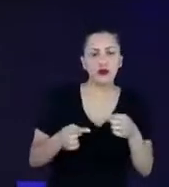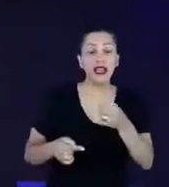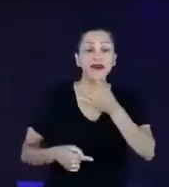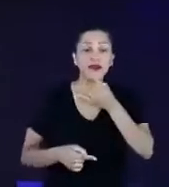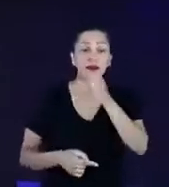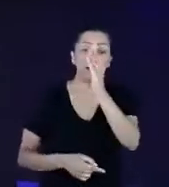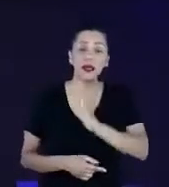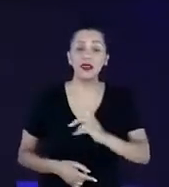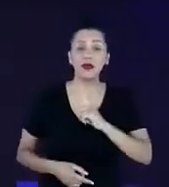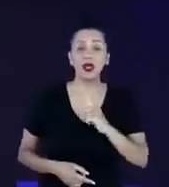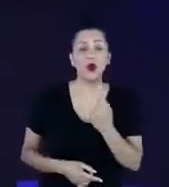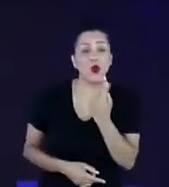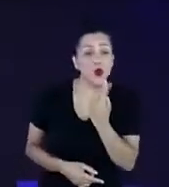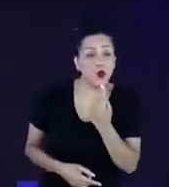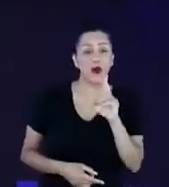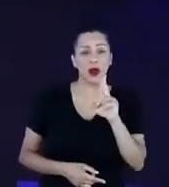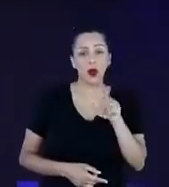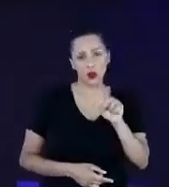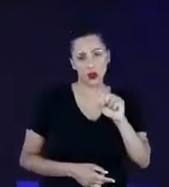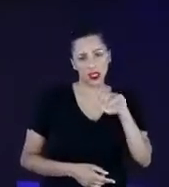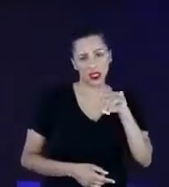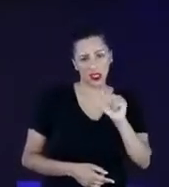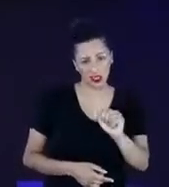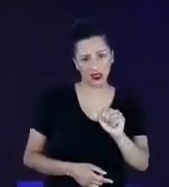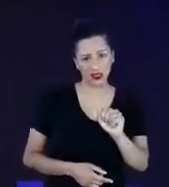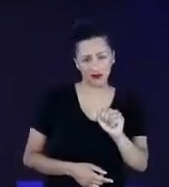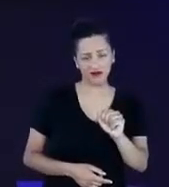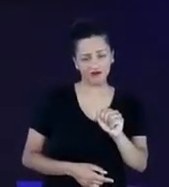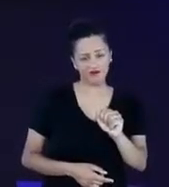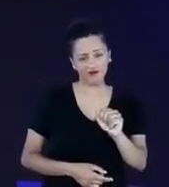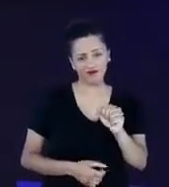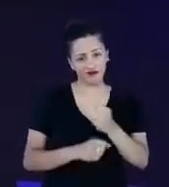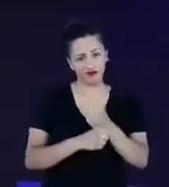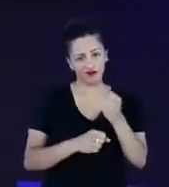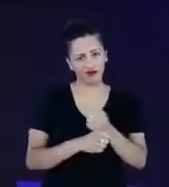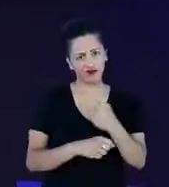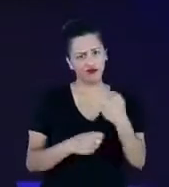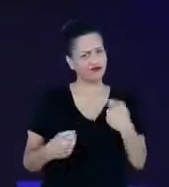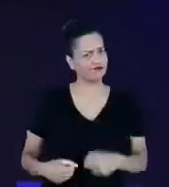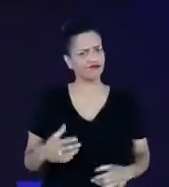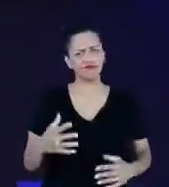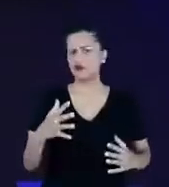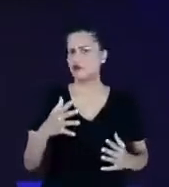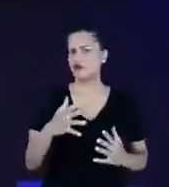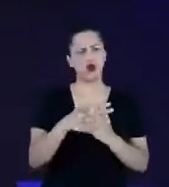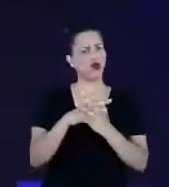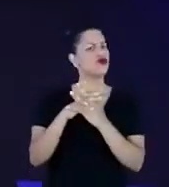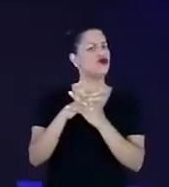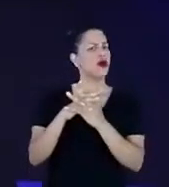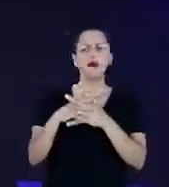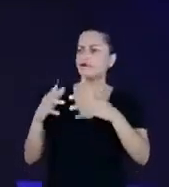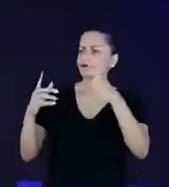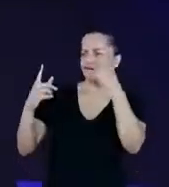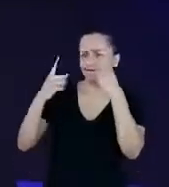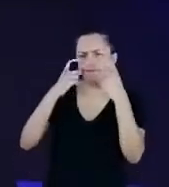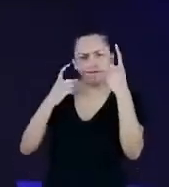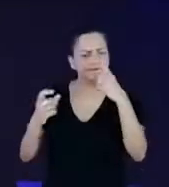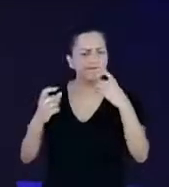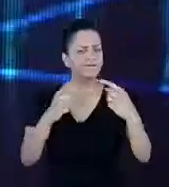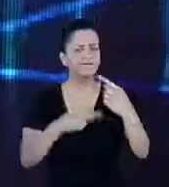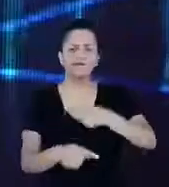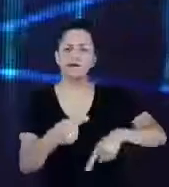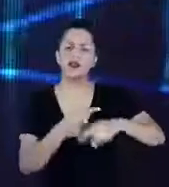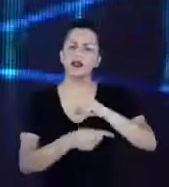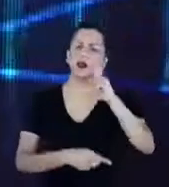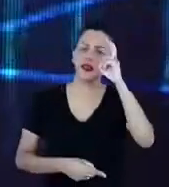usina hidrelétrica em construção. Temos que romper isso daí. Só vamos romper essa barreira com criatividade, inovação,